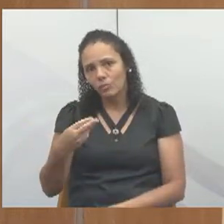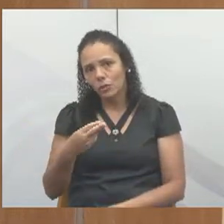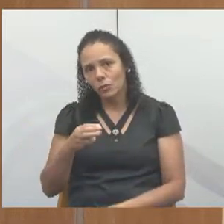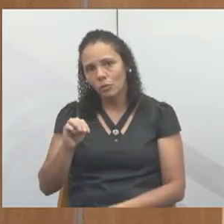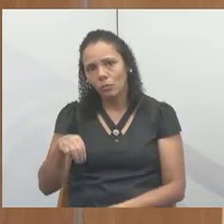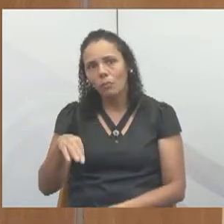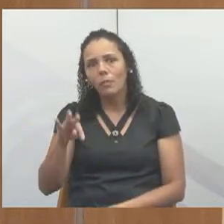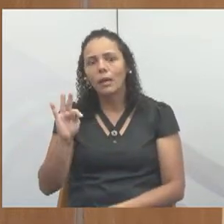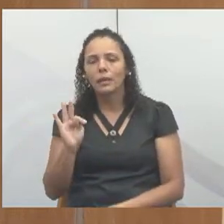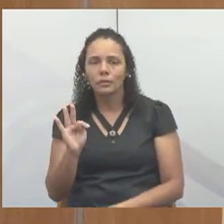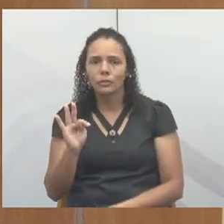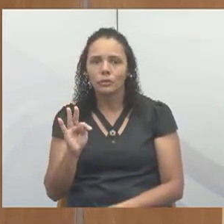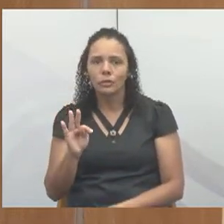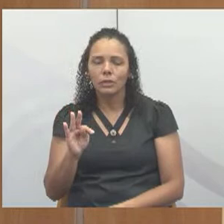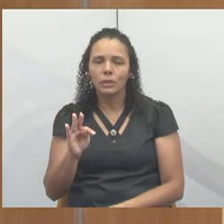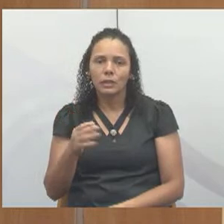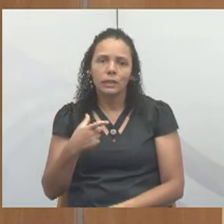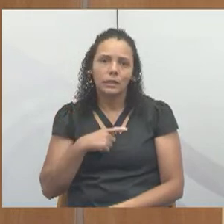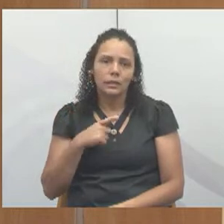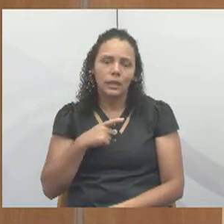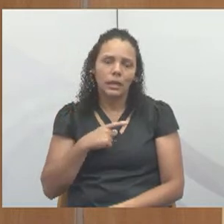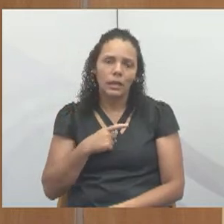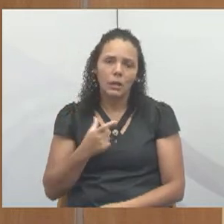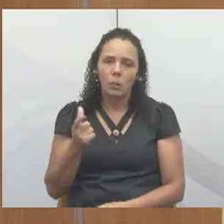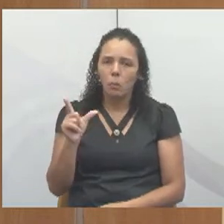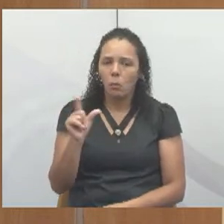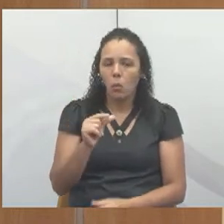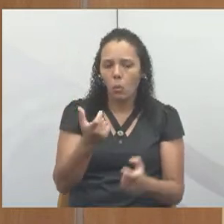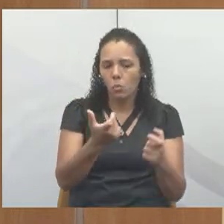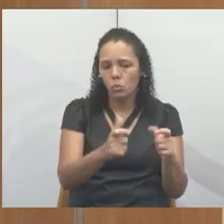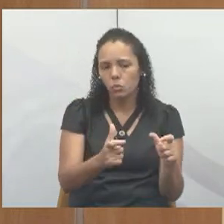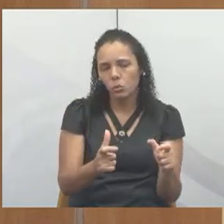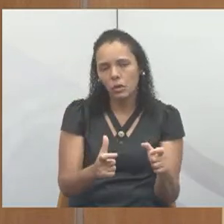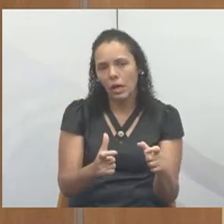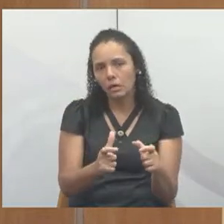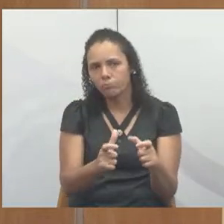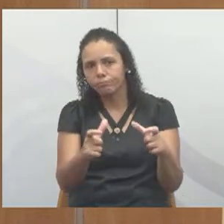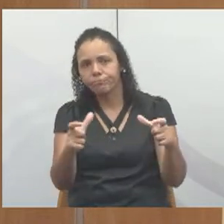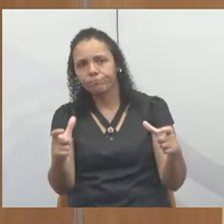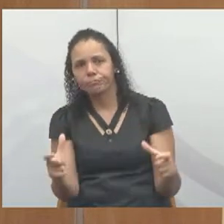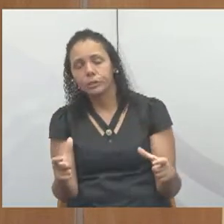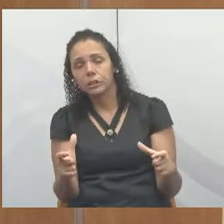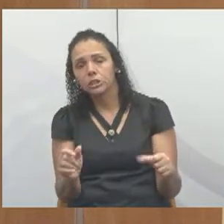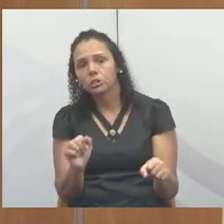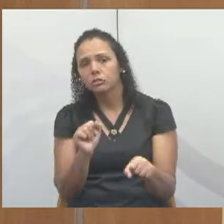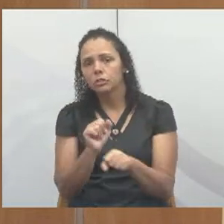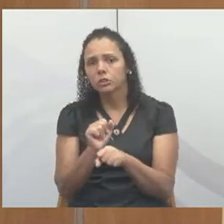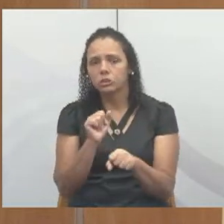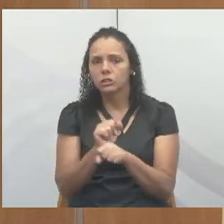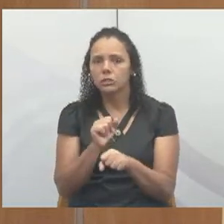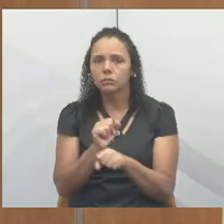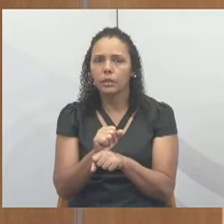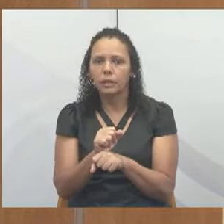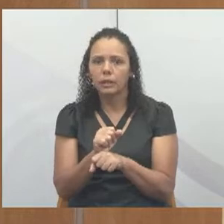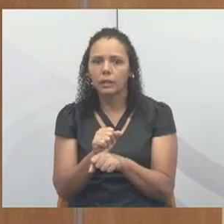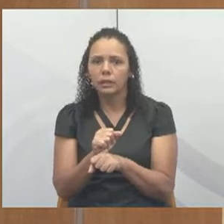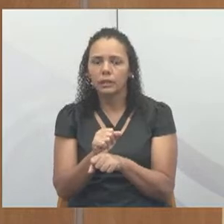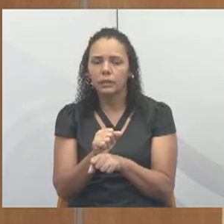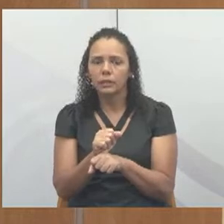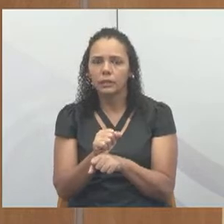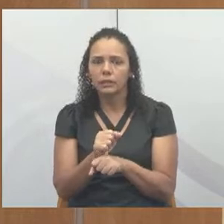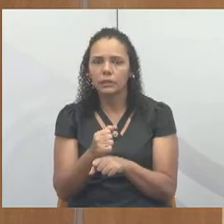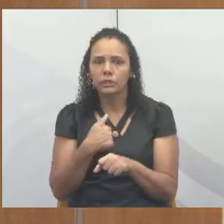gente tem pouquíssimos terrenos na cidade com essas dimensões. Então, a gente espera, e a gente tem feito esse trabalho,